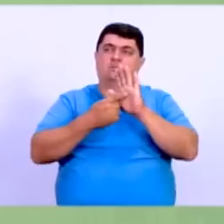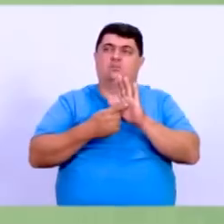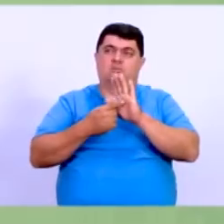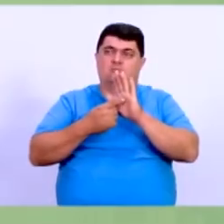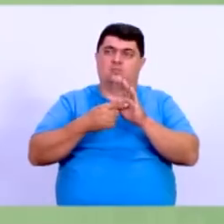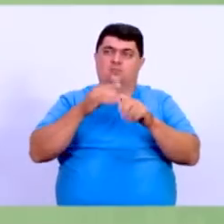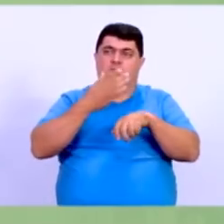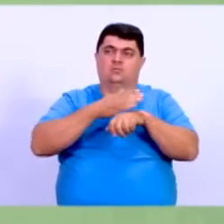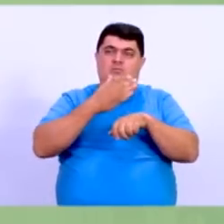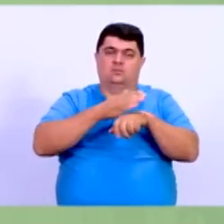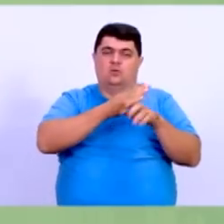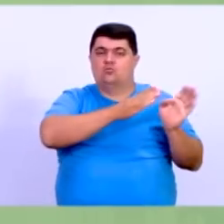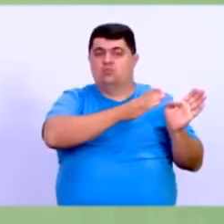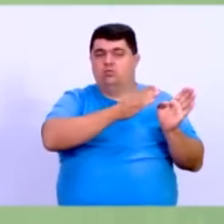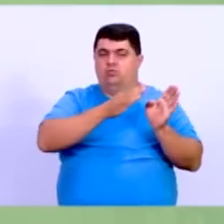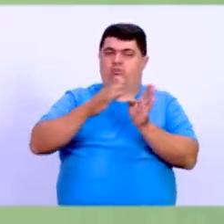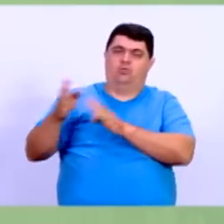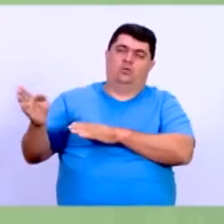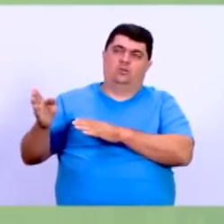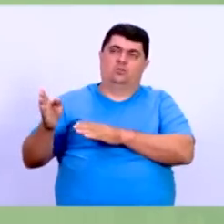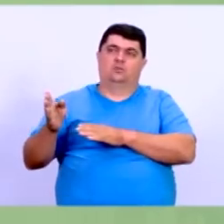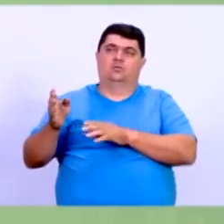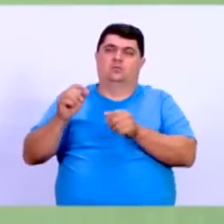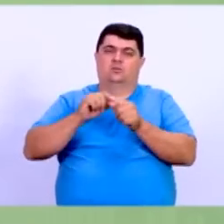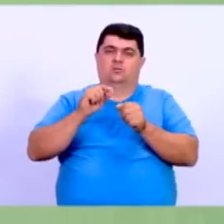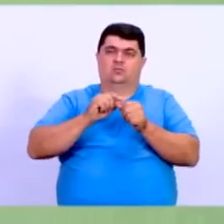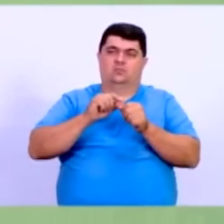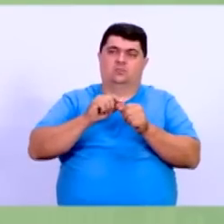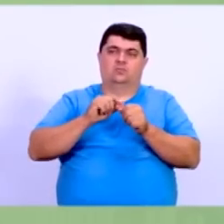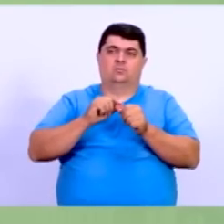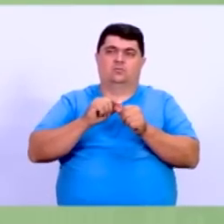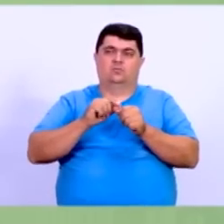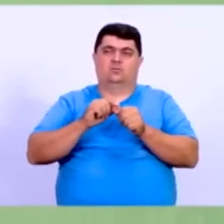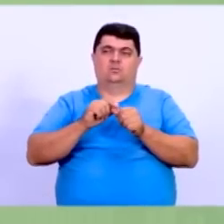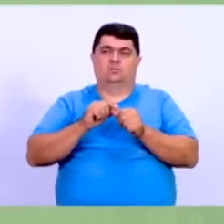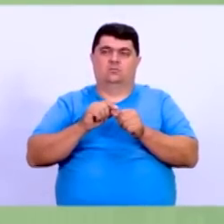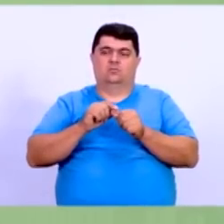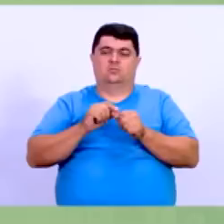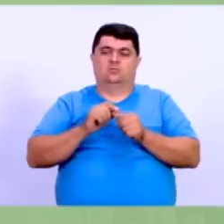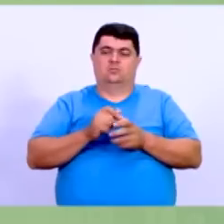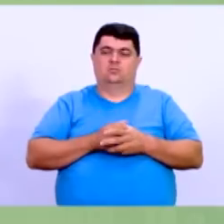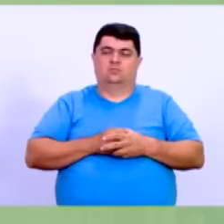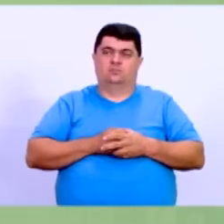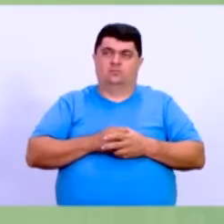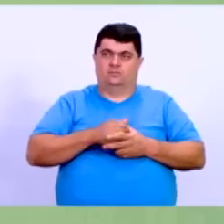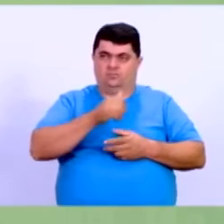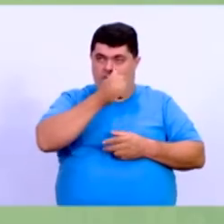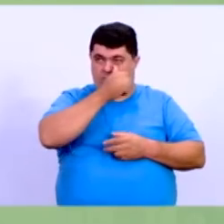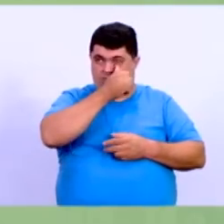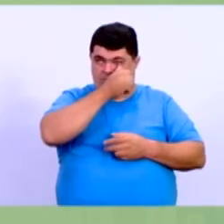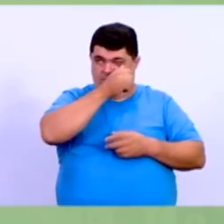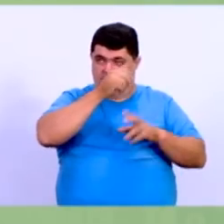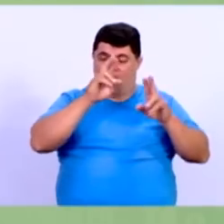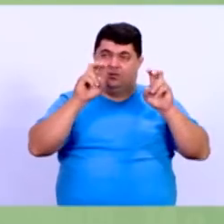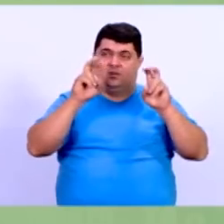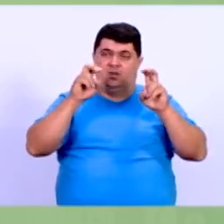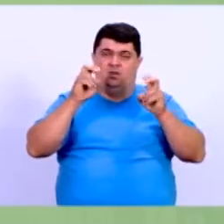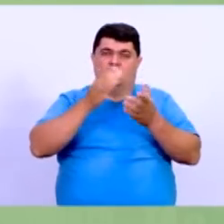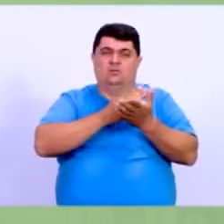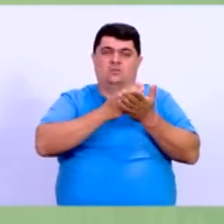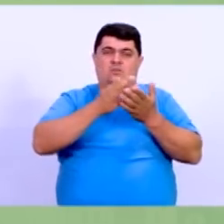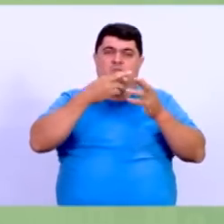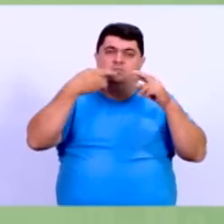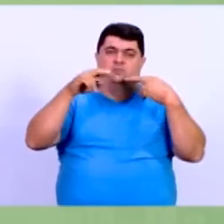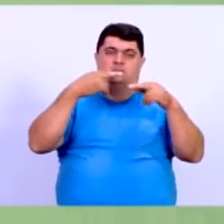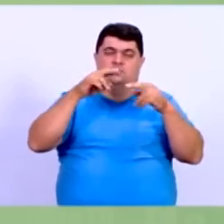a atividade de percurso, galera, que vocês terão que fazer aí, tá? O título da atividade é a Introdução a Redes